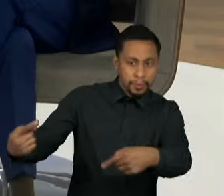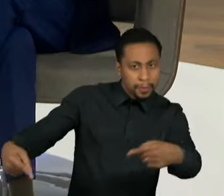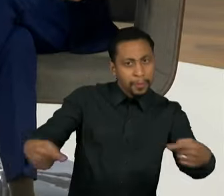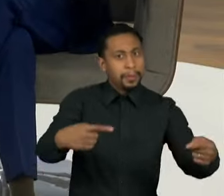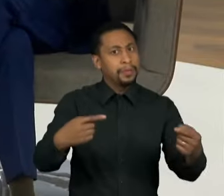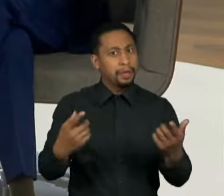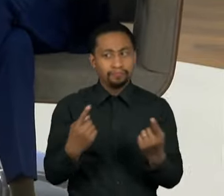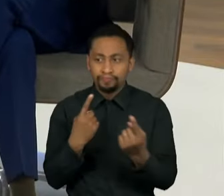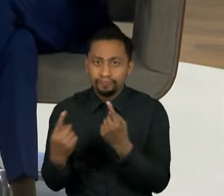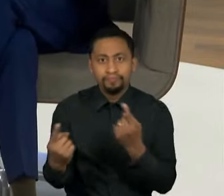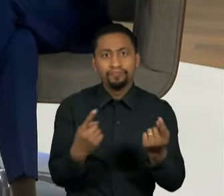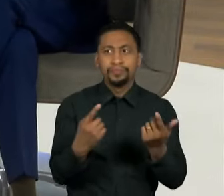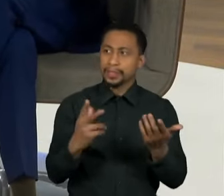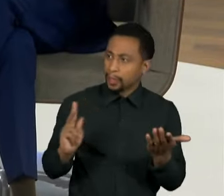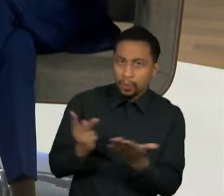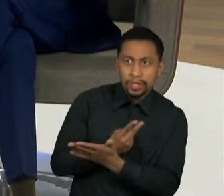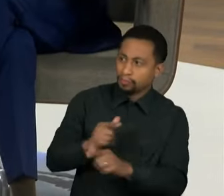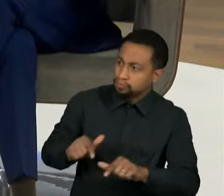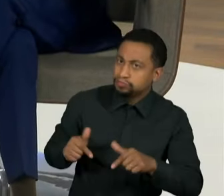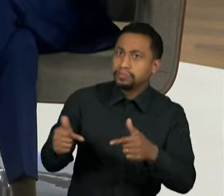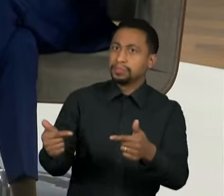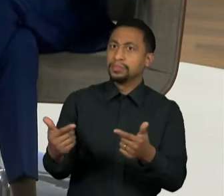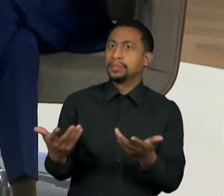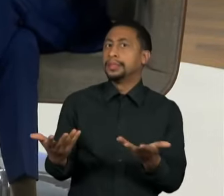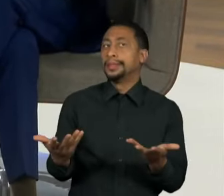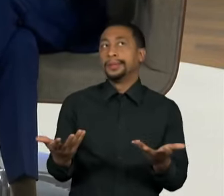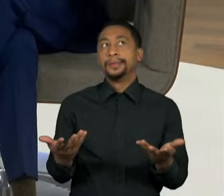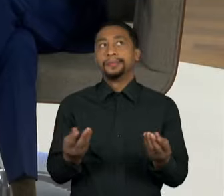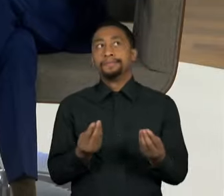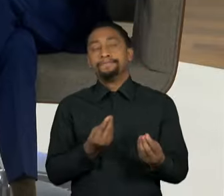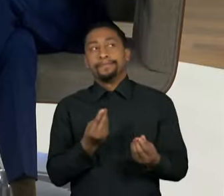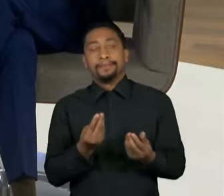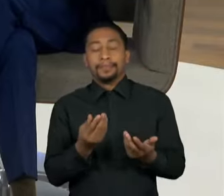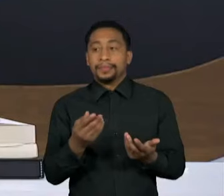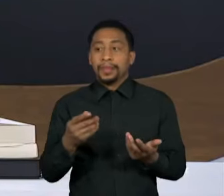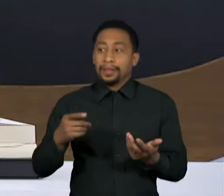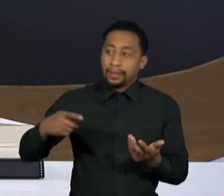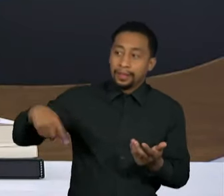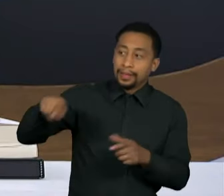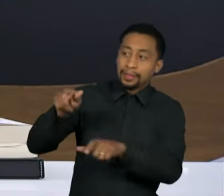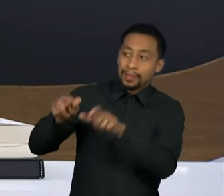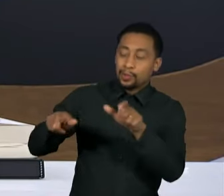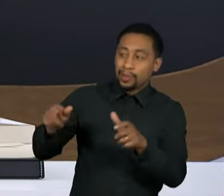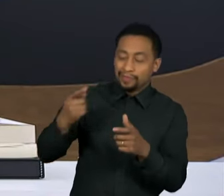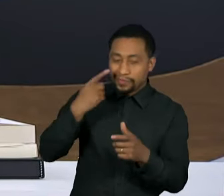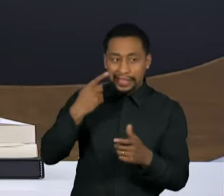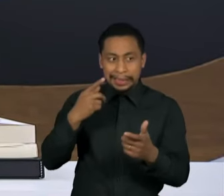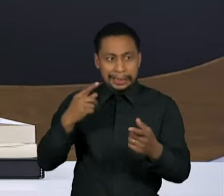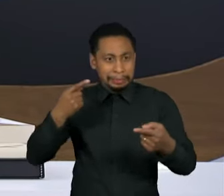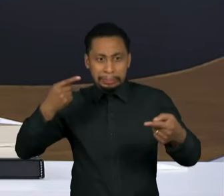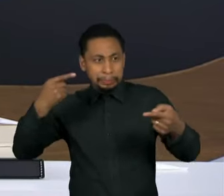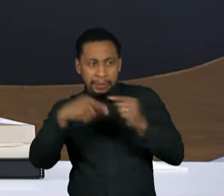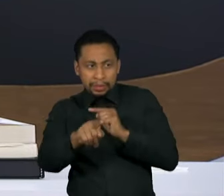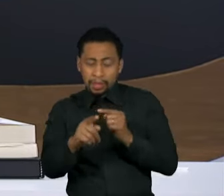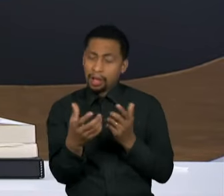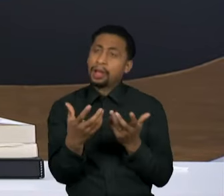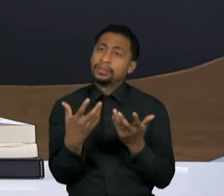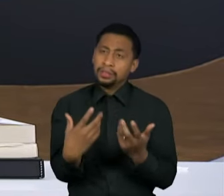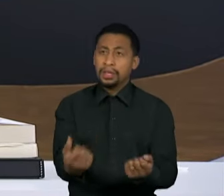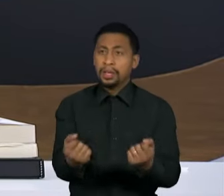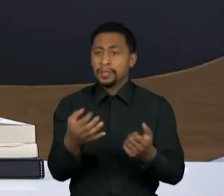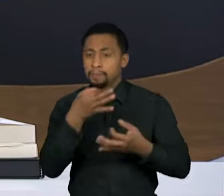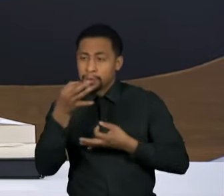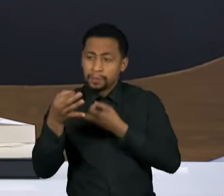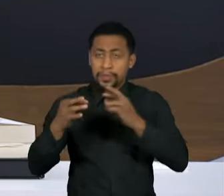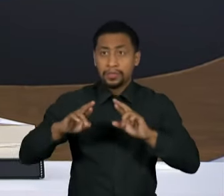na divergência, e que elas aceitem a divergência e conversar com pessoas que